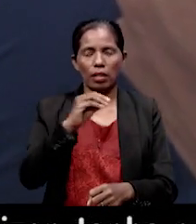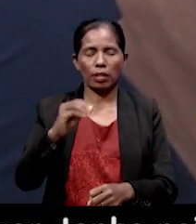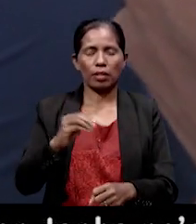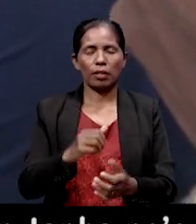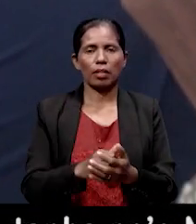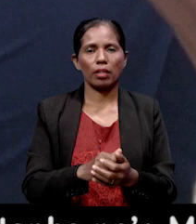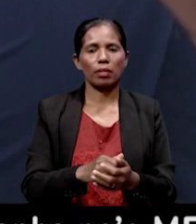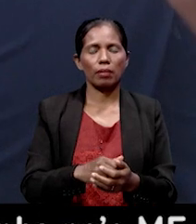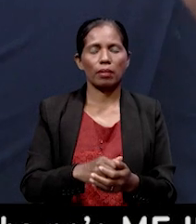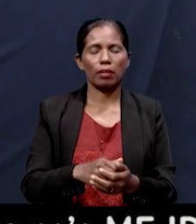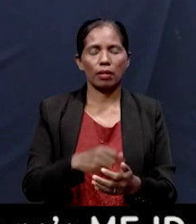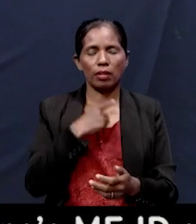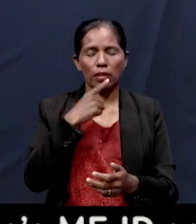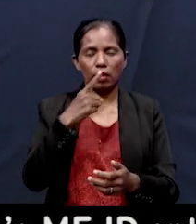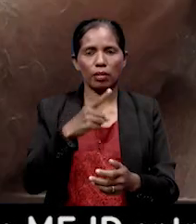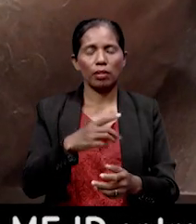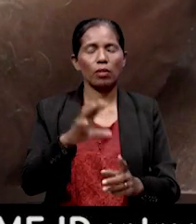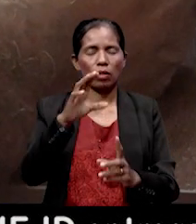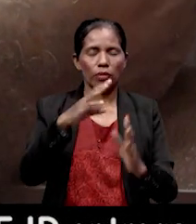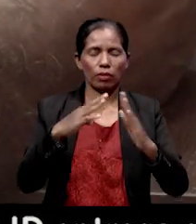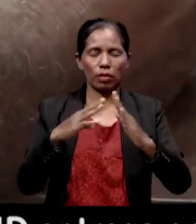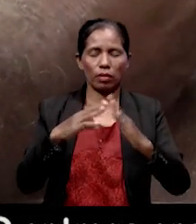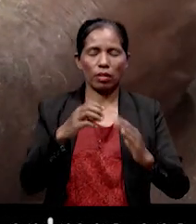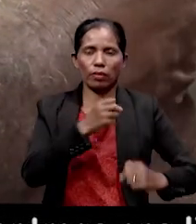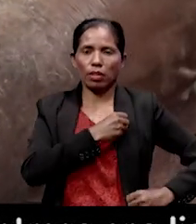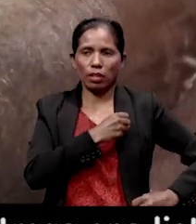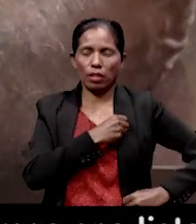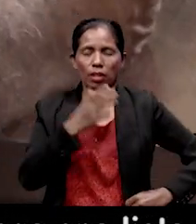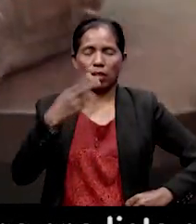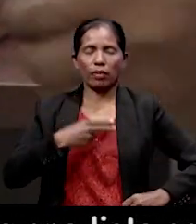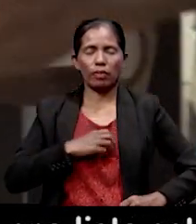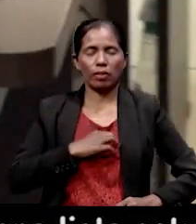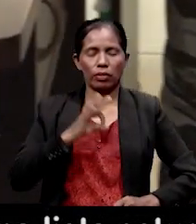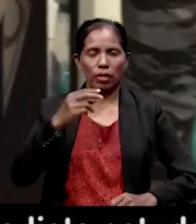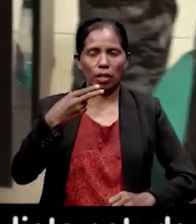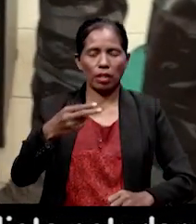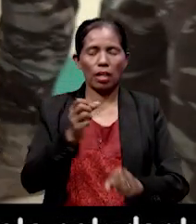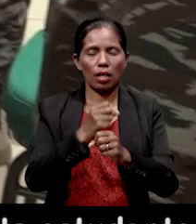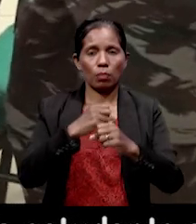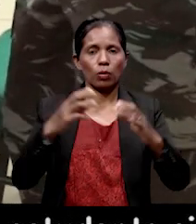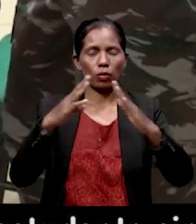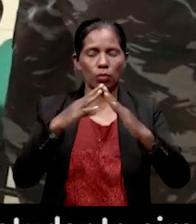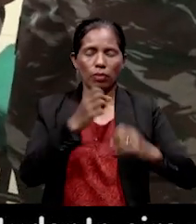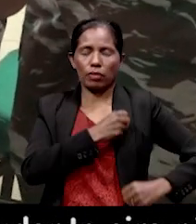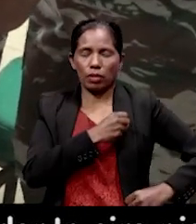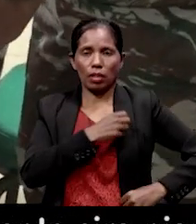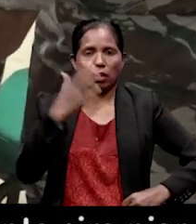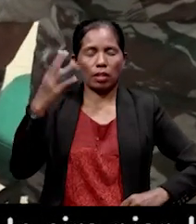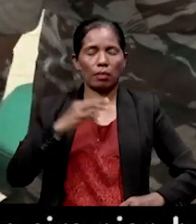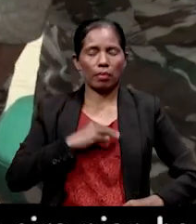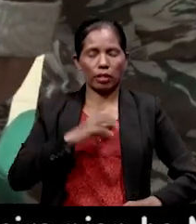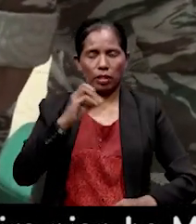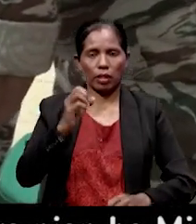Presidente da República no quartel FFDTL e Fatu Hadam. Além de ne harimos uma atos ida ba FFDTL e Metinaru